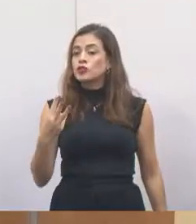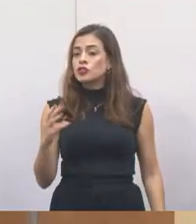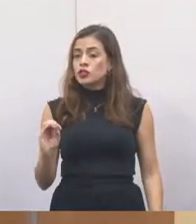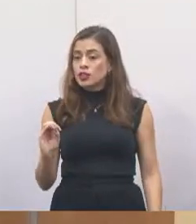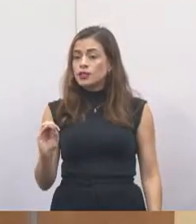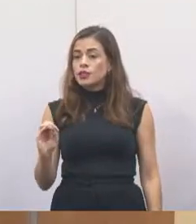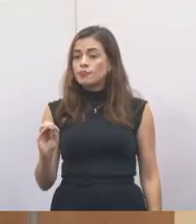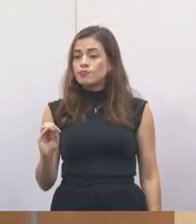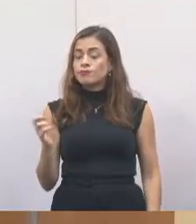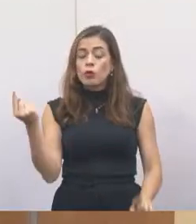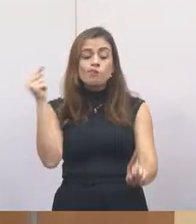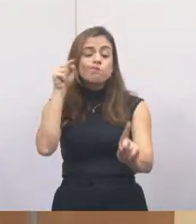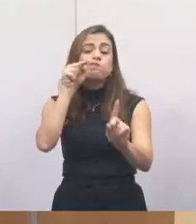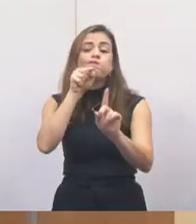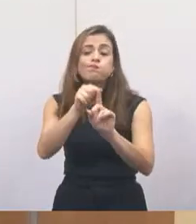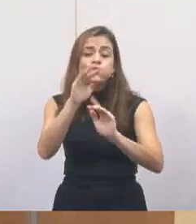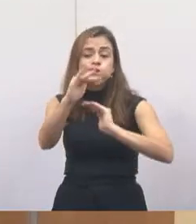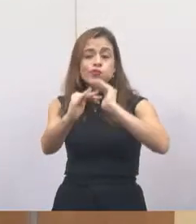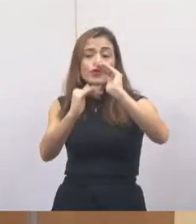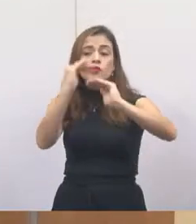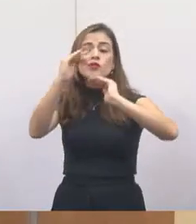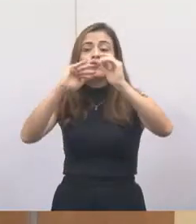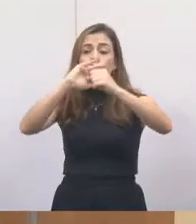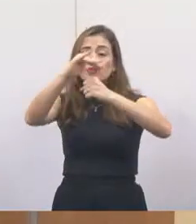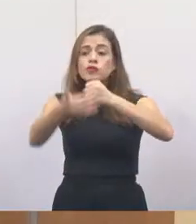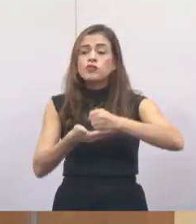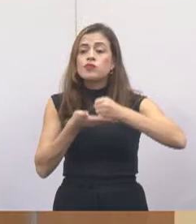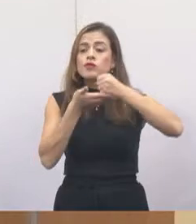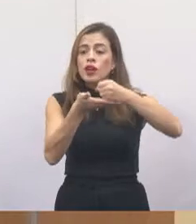atingindo os seguintes objetivos de desenvolvimento sustentável.